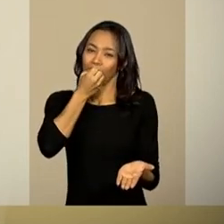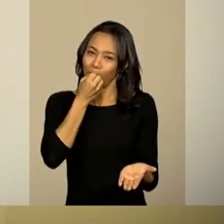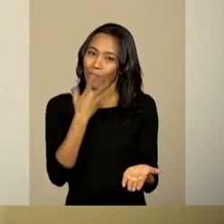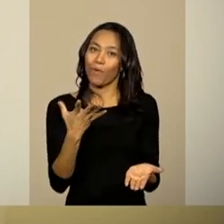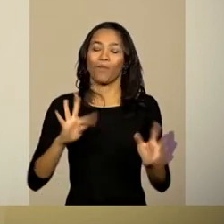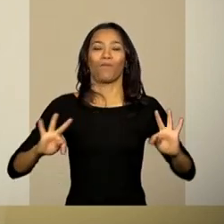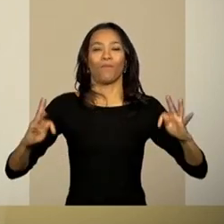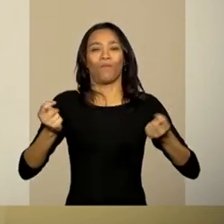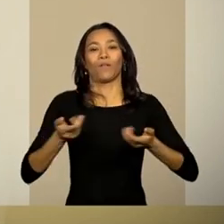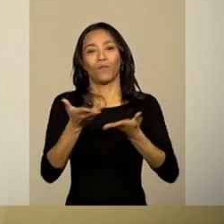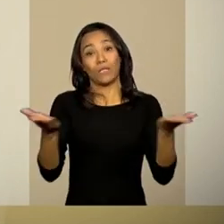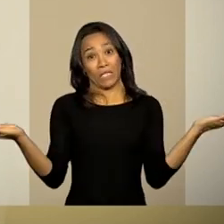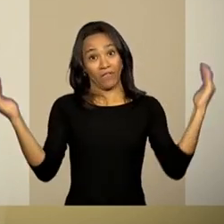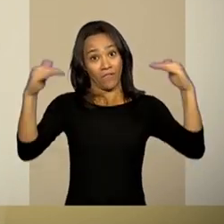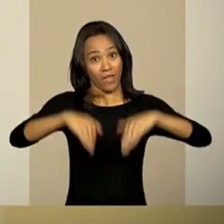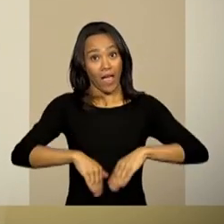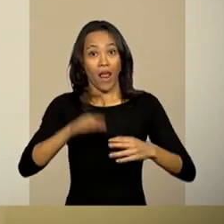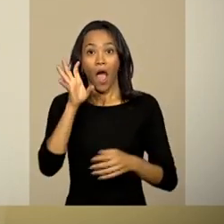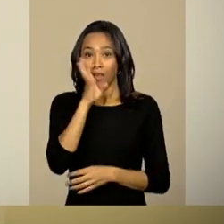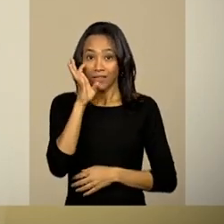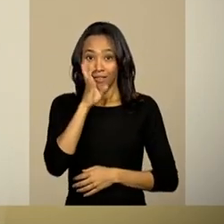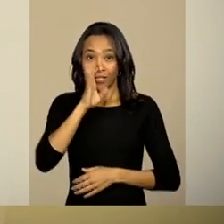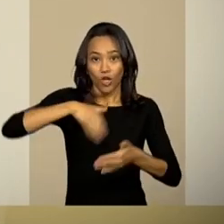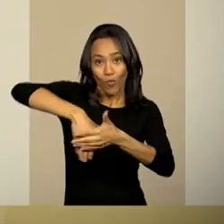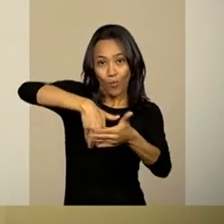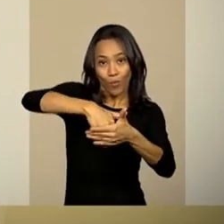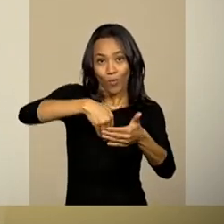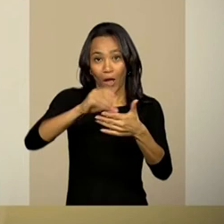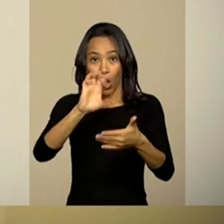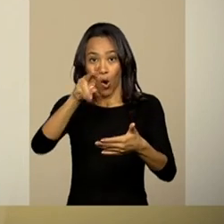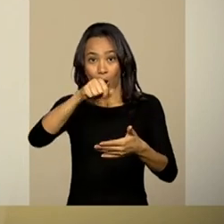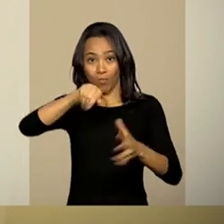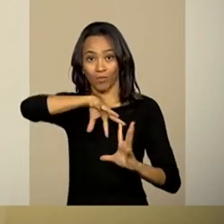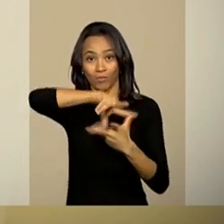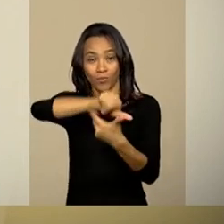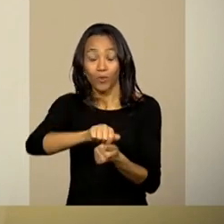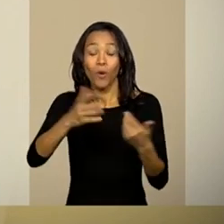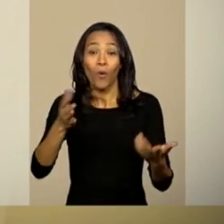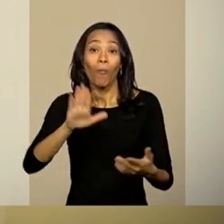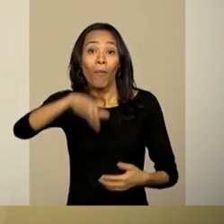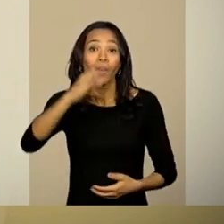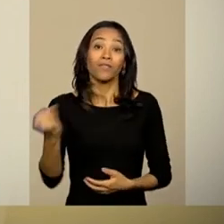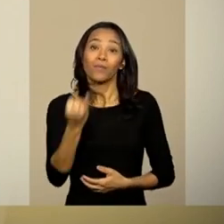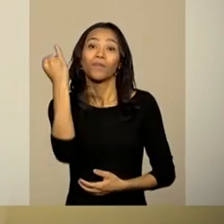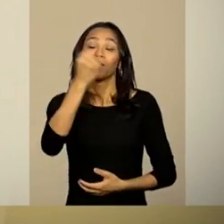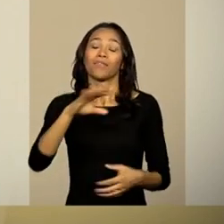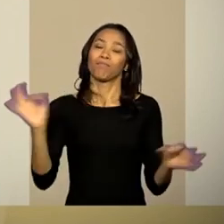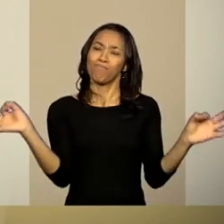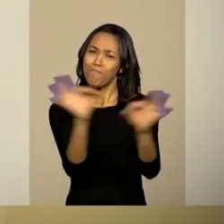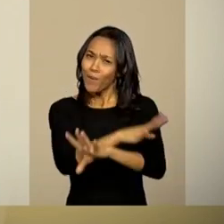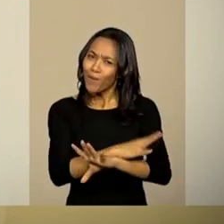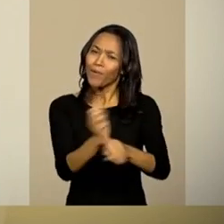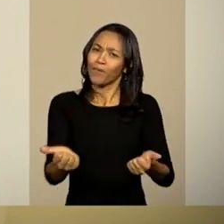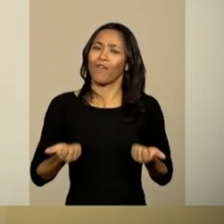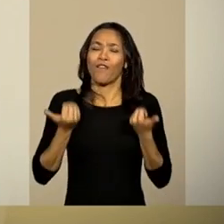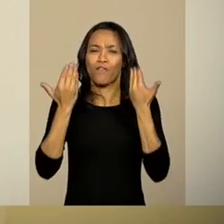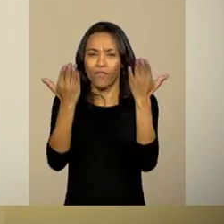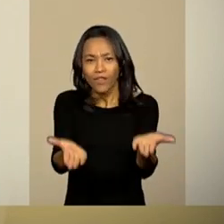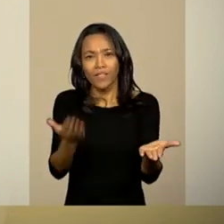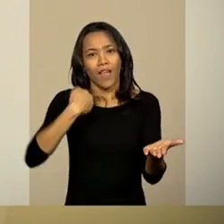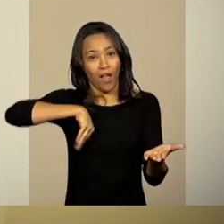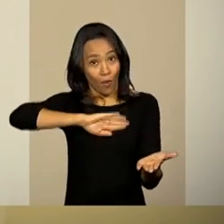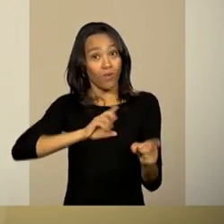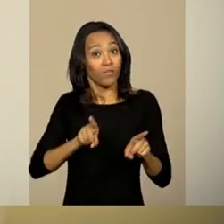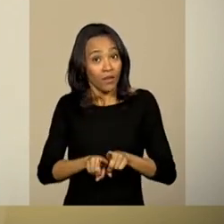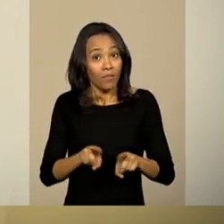atendimento a todos que vierem assistir à Copa do Mundo. O mais importante é que eles estão ficando prontos para oferecer a nós